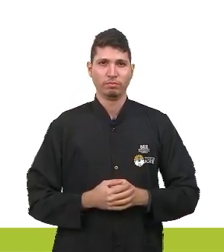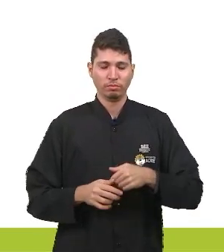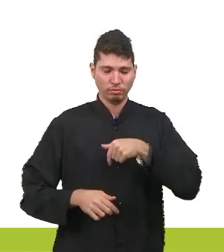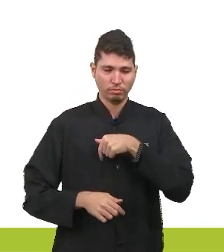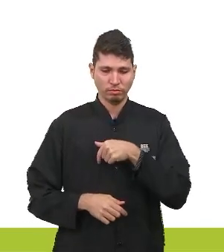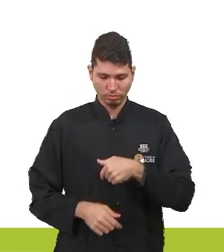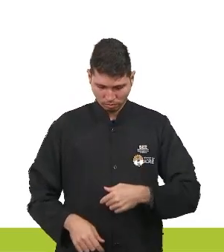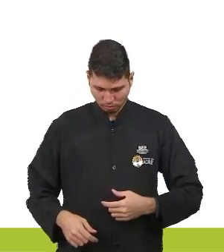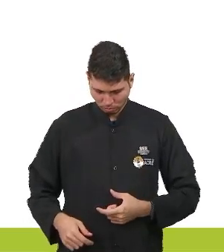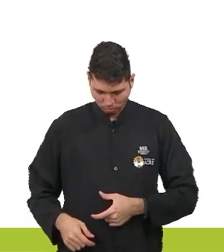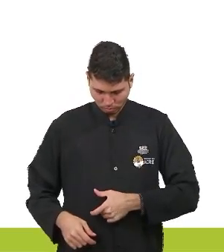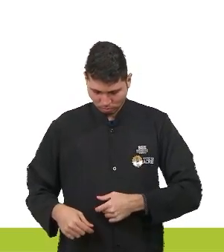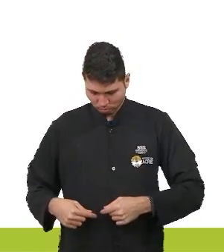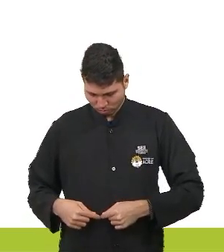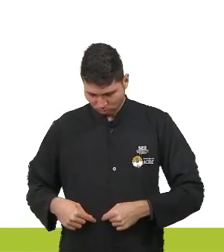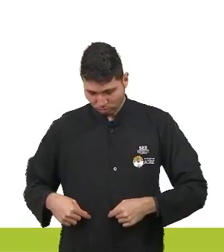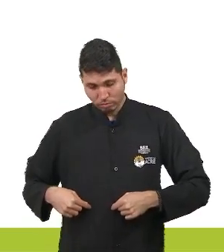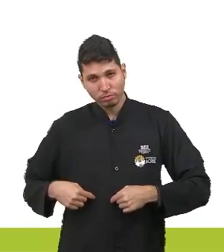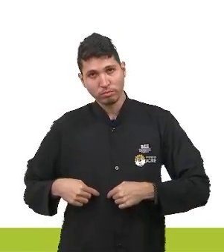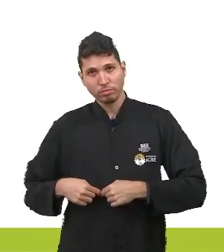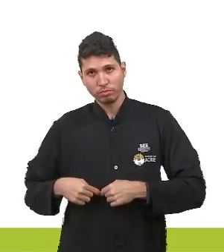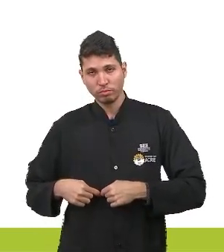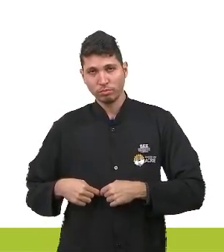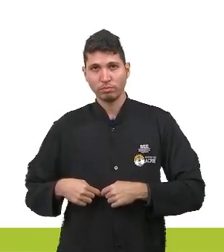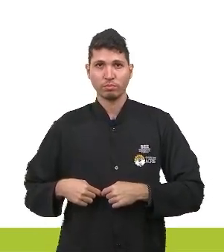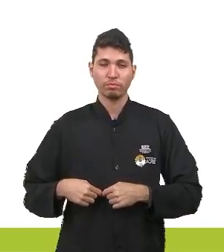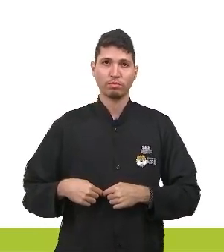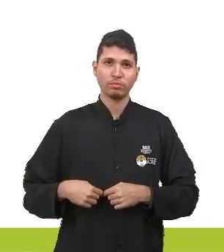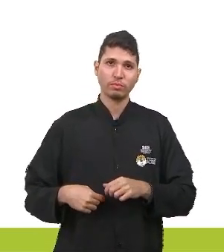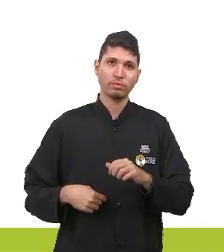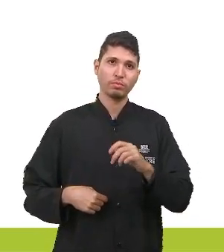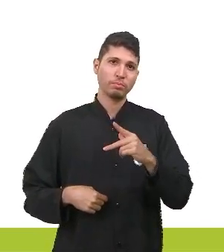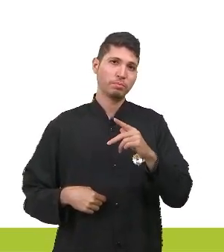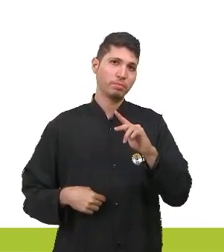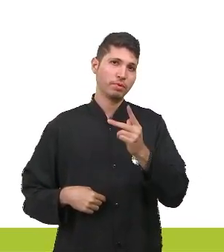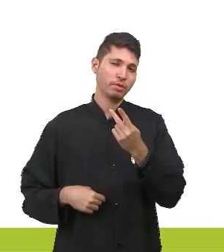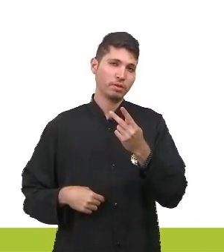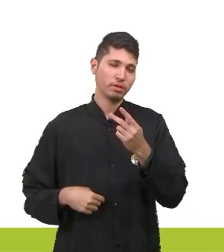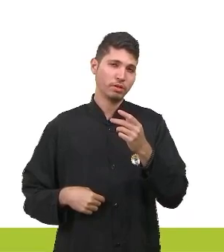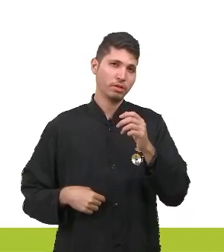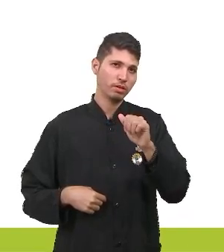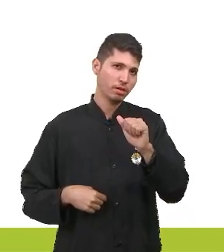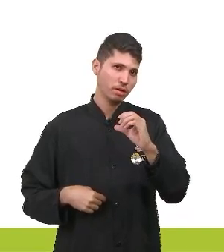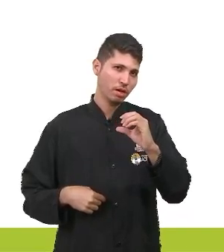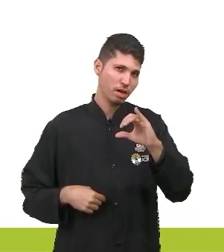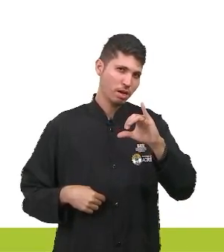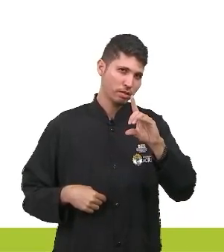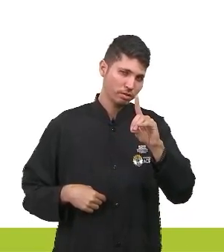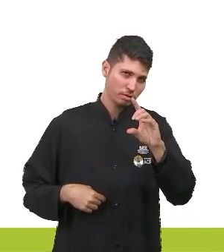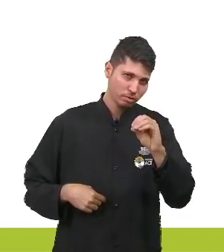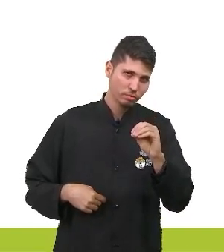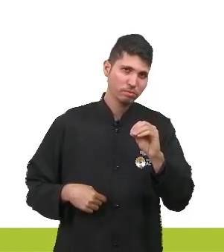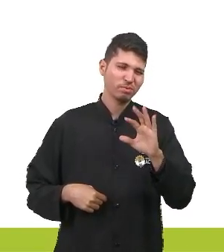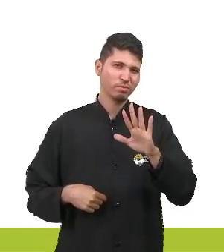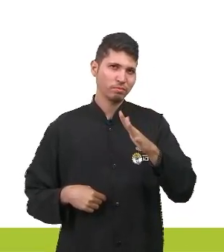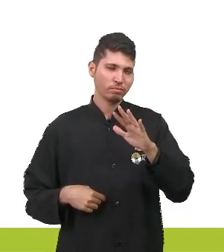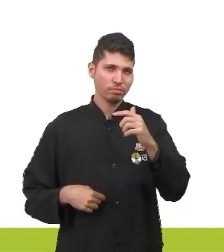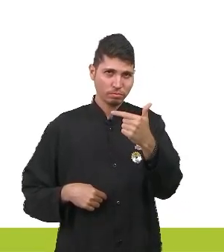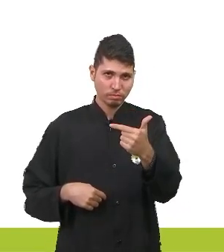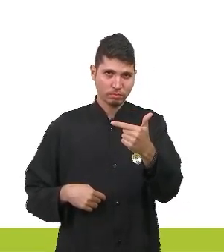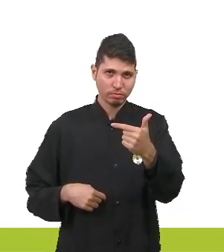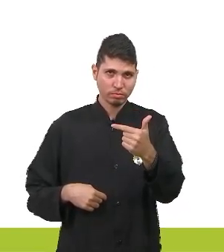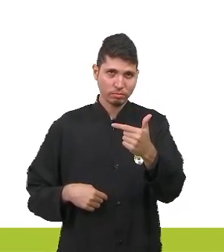estômago é lá onde tem o suco gástrico, é onde o pH é ácido, próximo a 2, pois lá começa a digestão